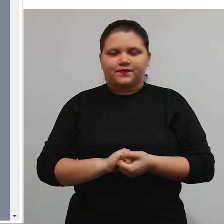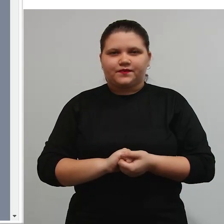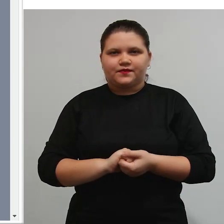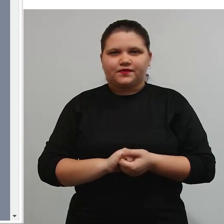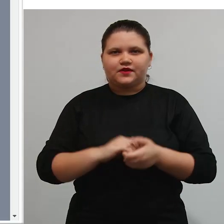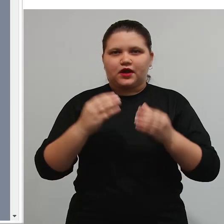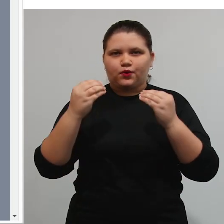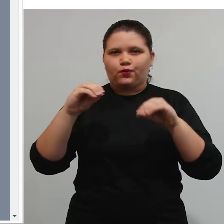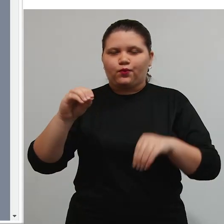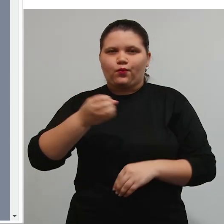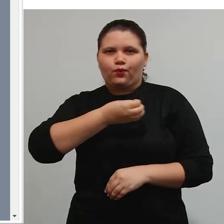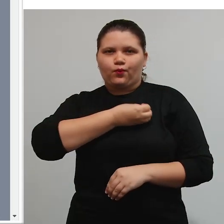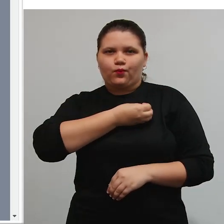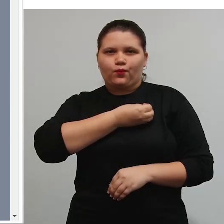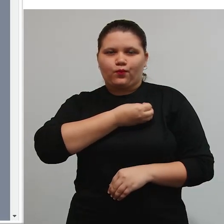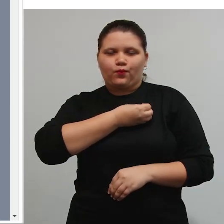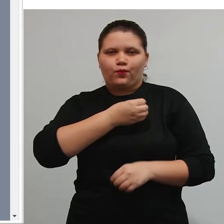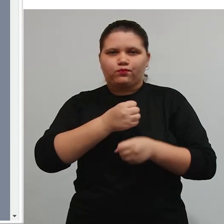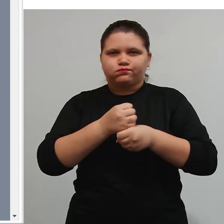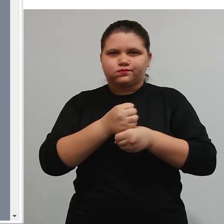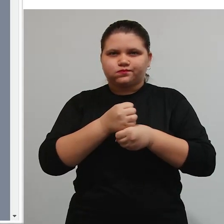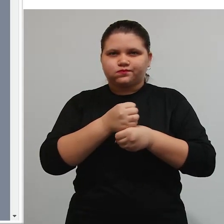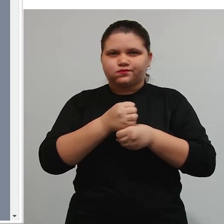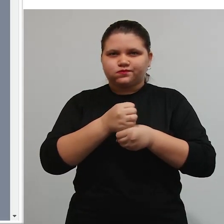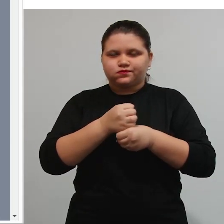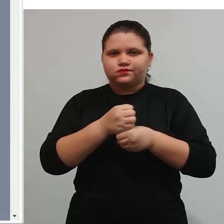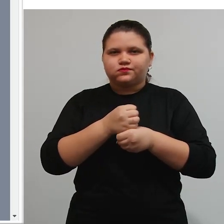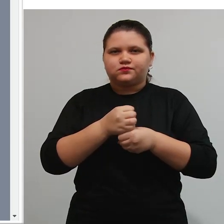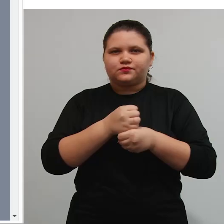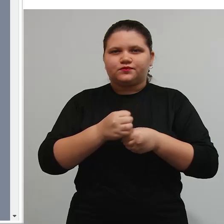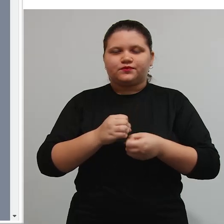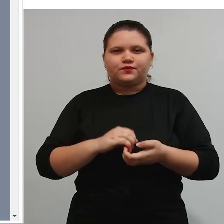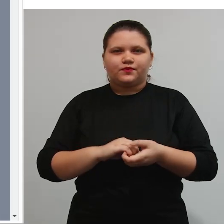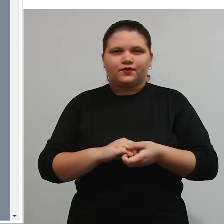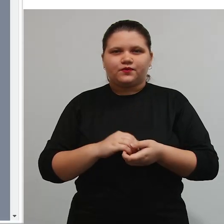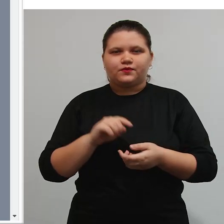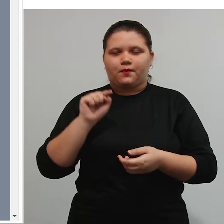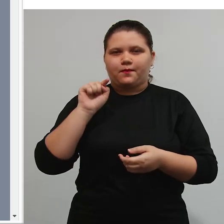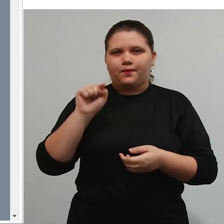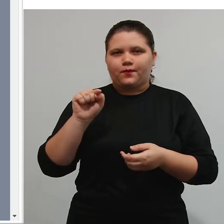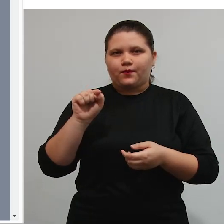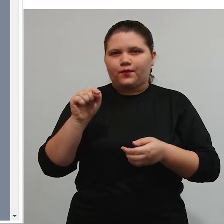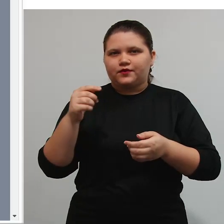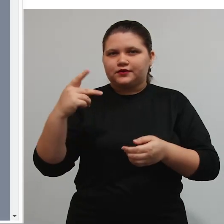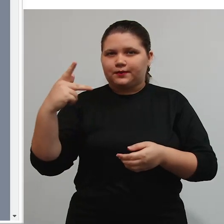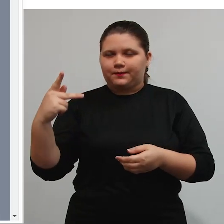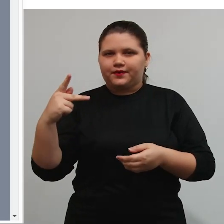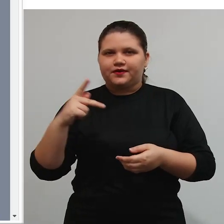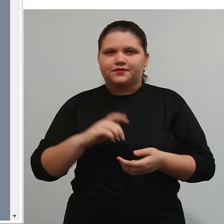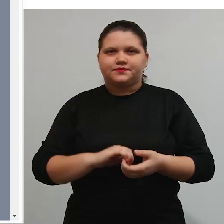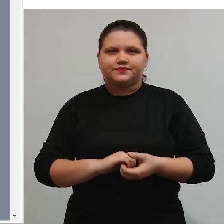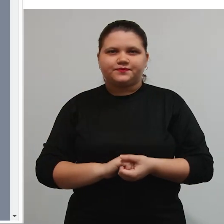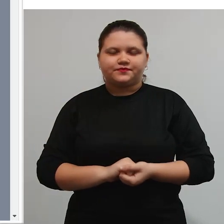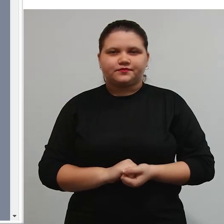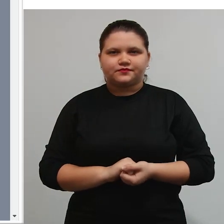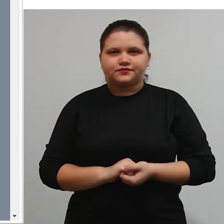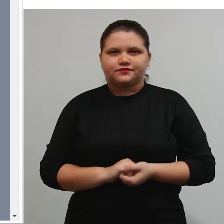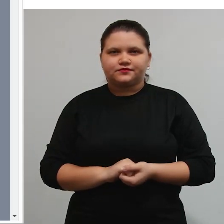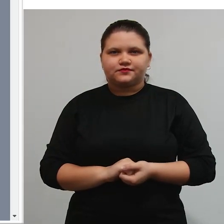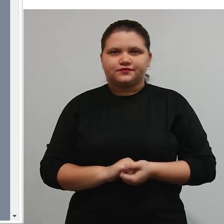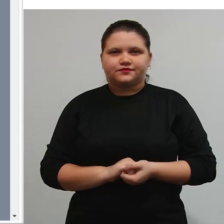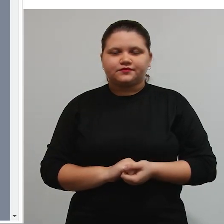o ano, vírgula, P, que significa página, ponto e o número da página. Deixo solto? Não, eu continuo